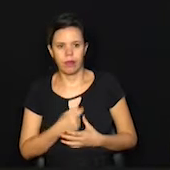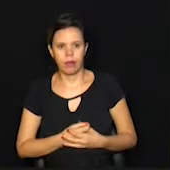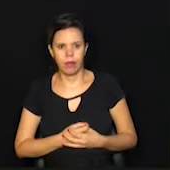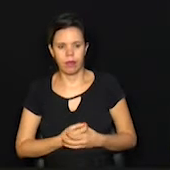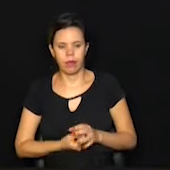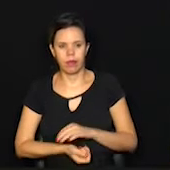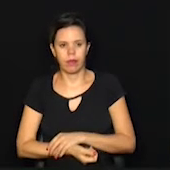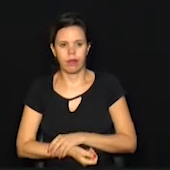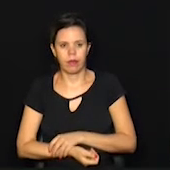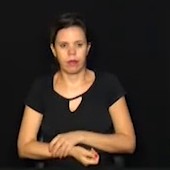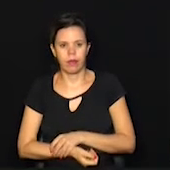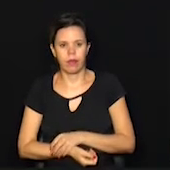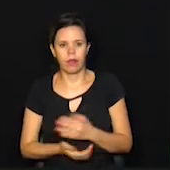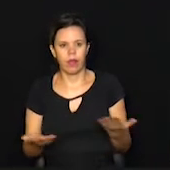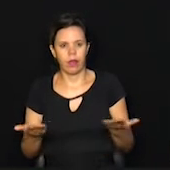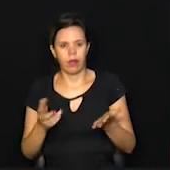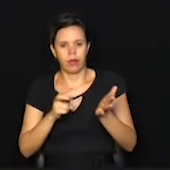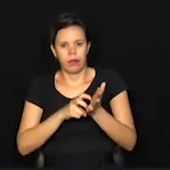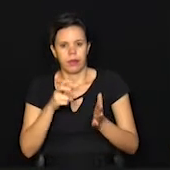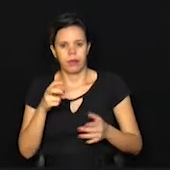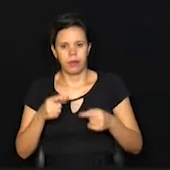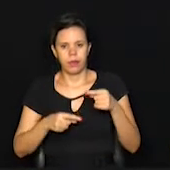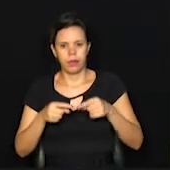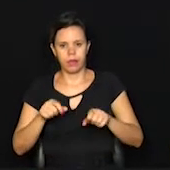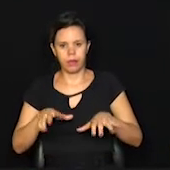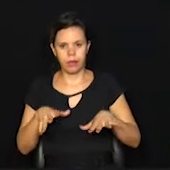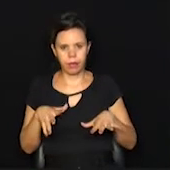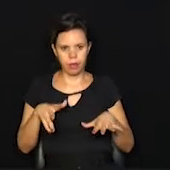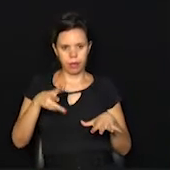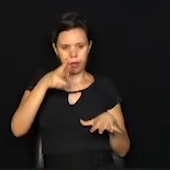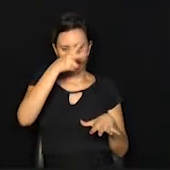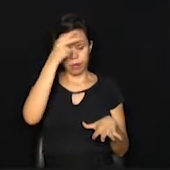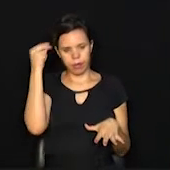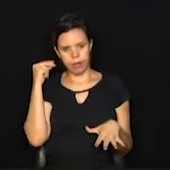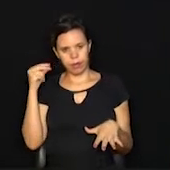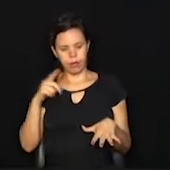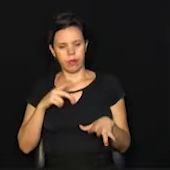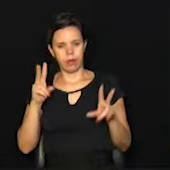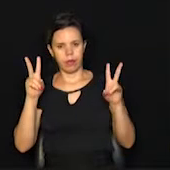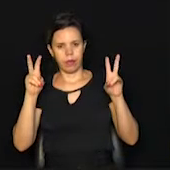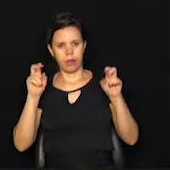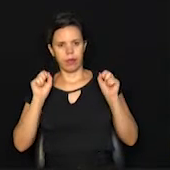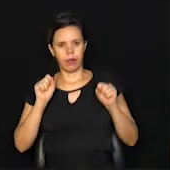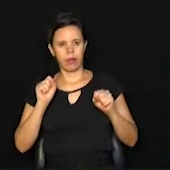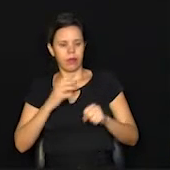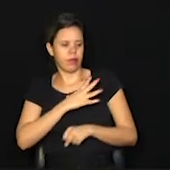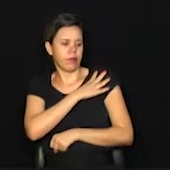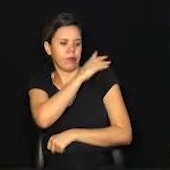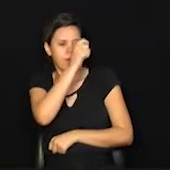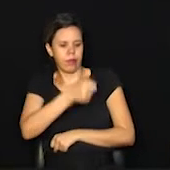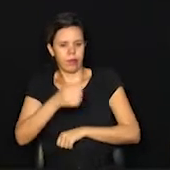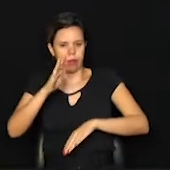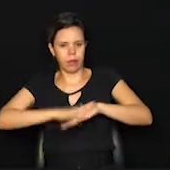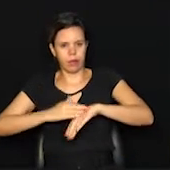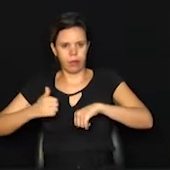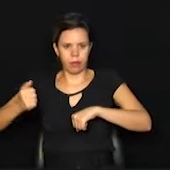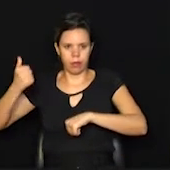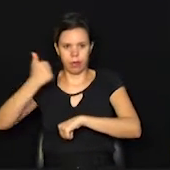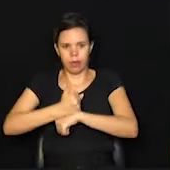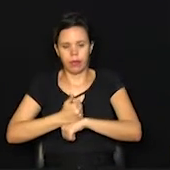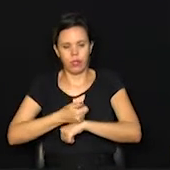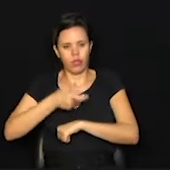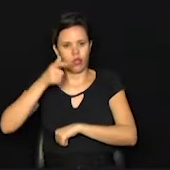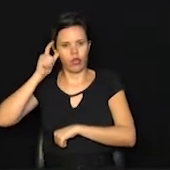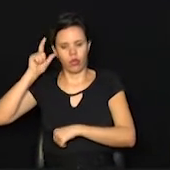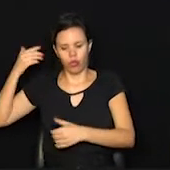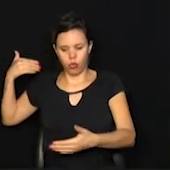vou mediar nessa manhã esse debate público que tem o tema golpe e ditadura militar ontem e